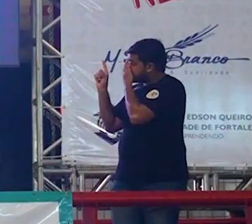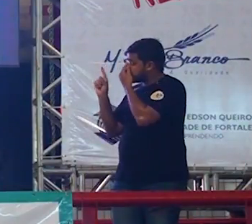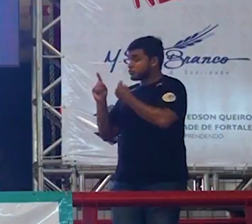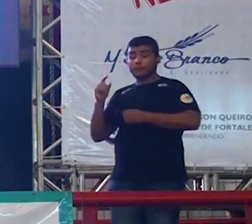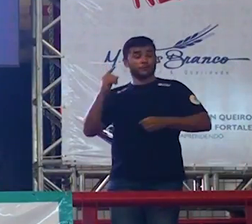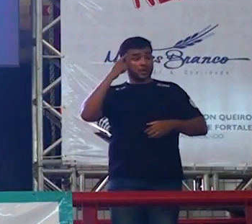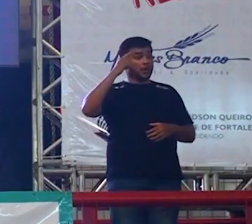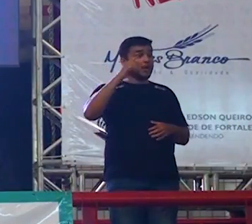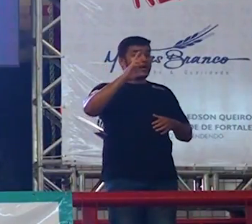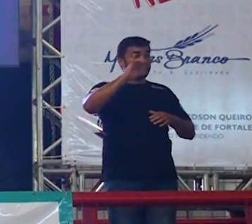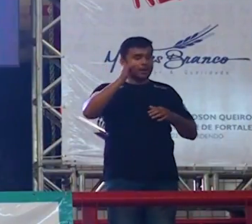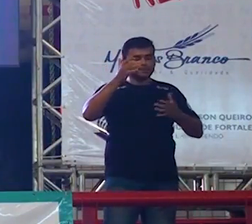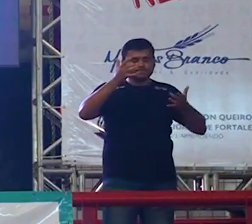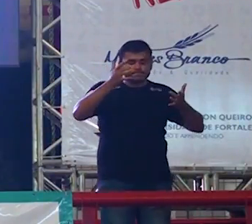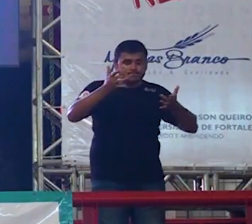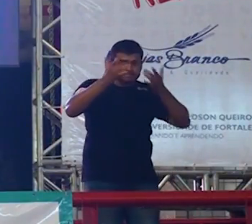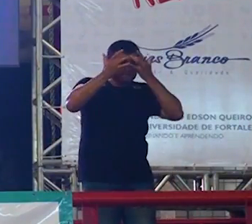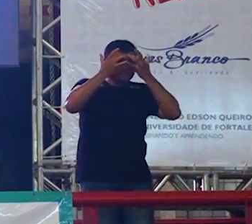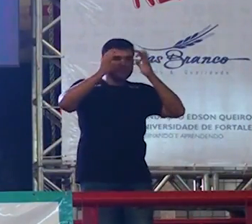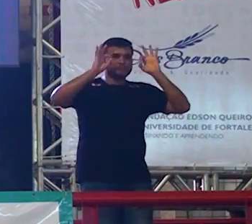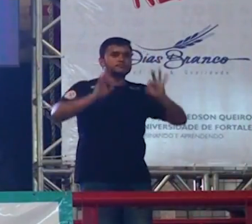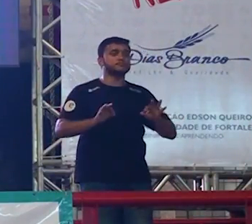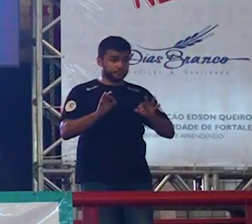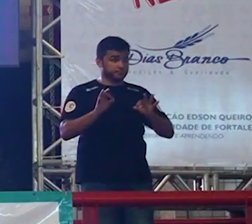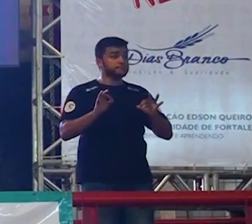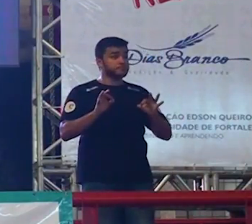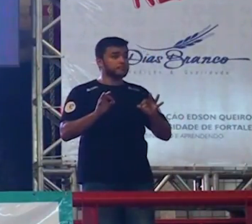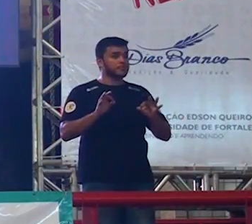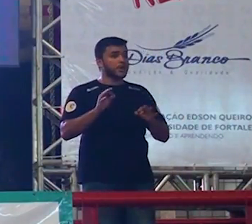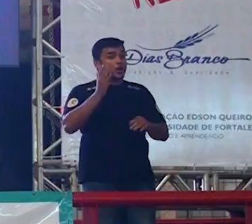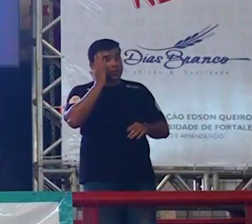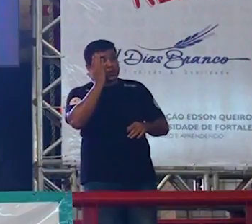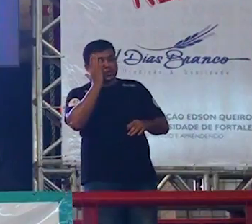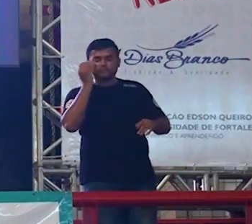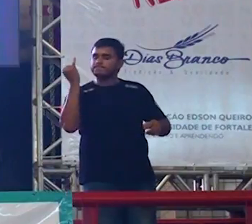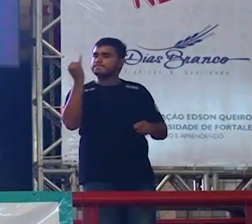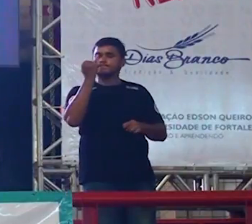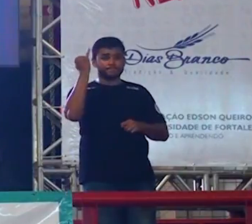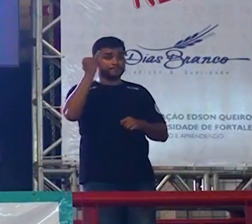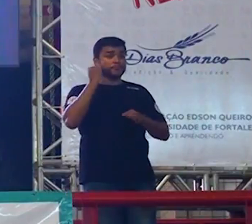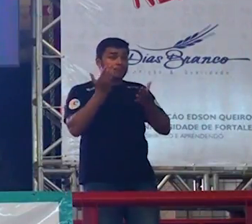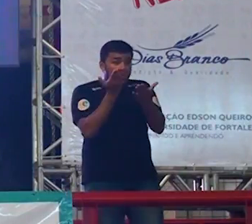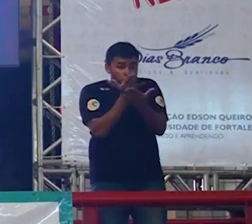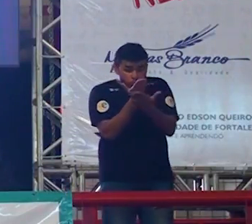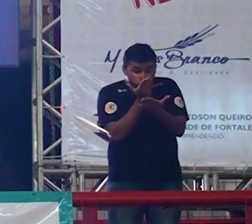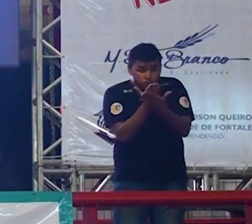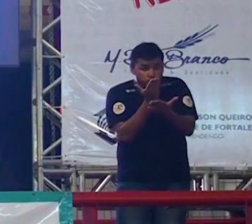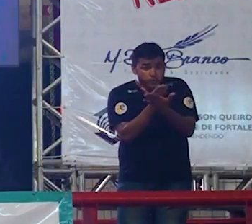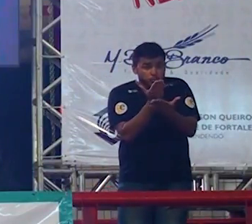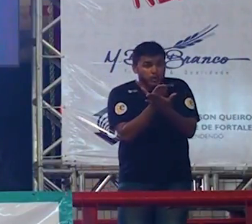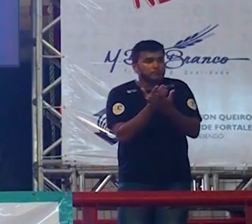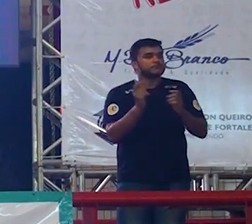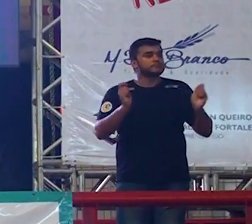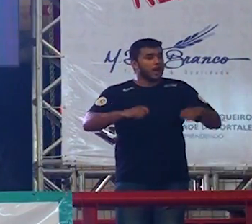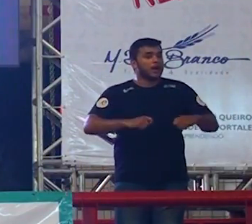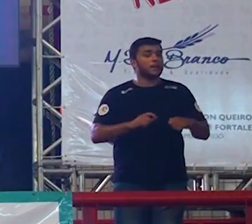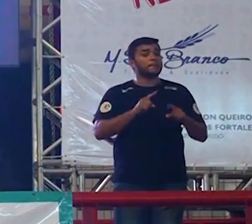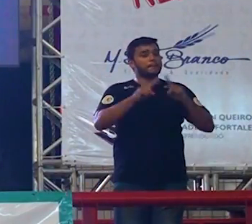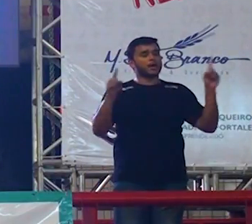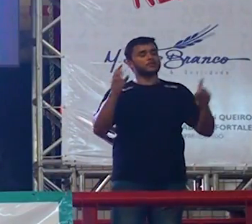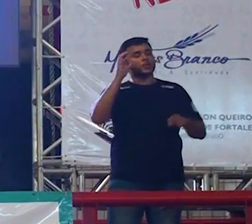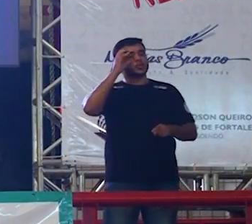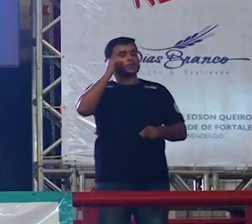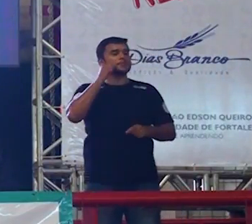vão para o córtex, que é a memória de longo prazo. Então estudar é fundamental para aprender. Nós vamos aprender ao final